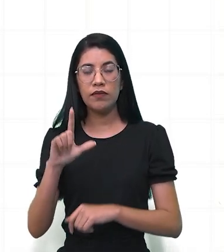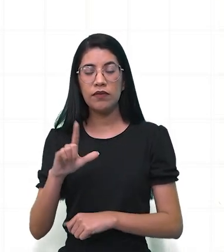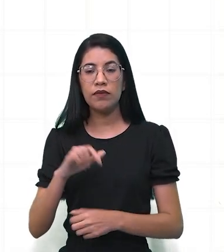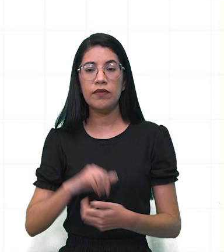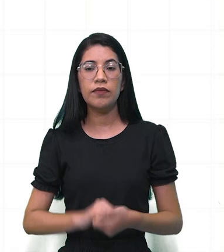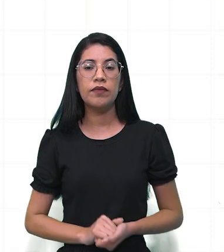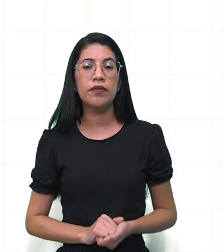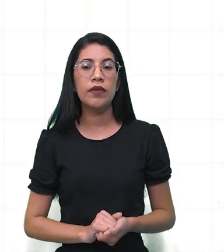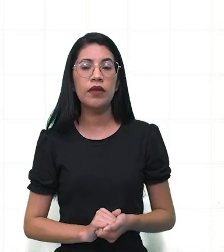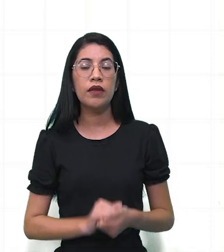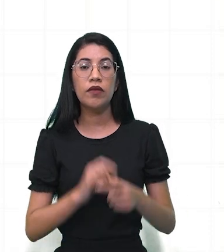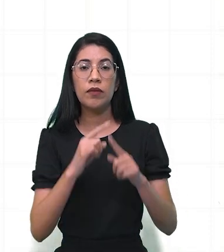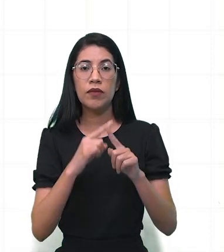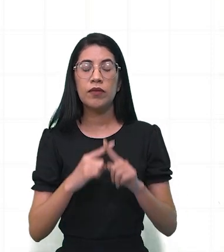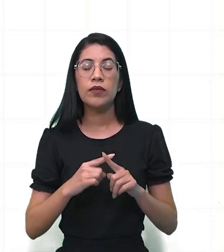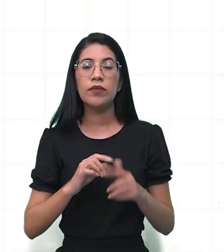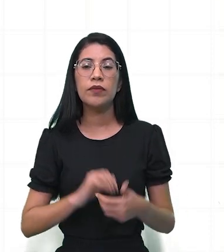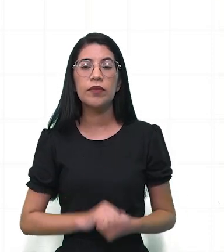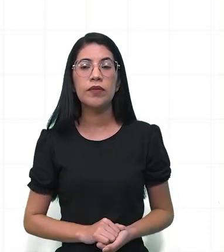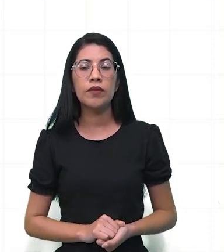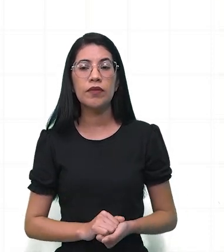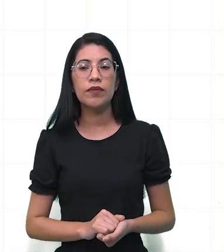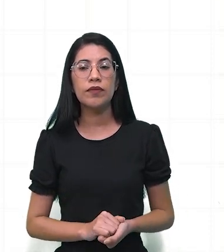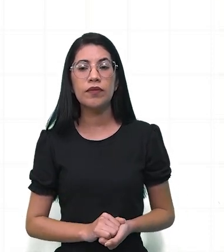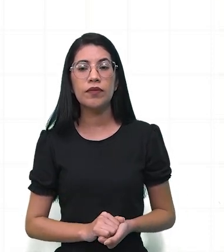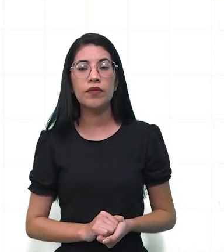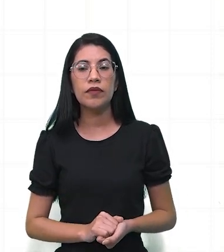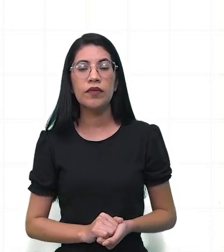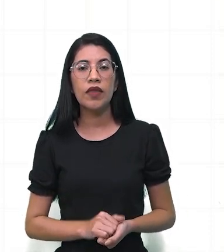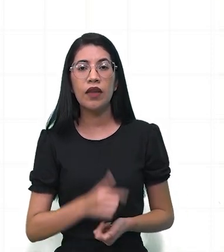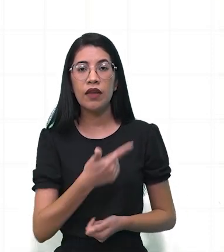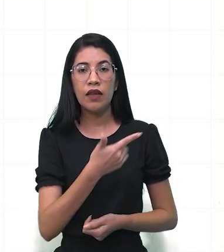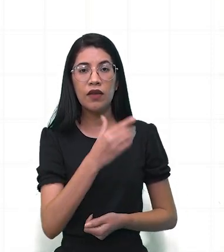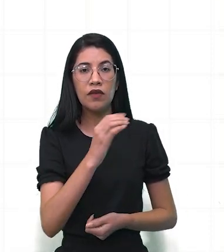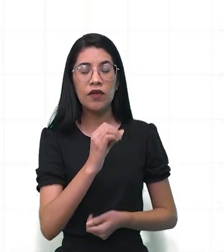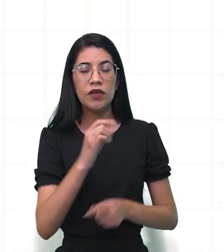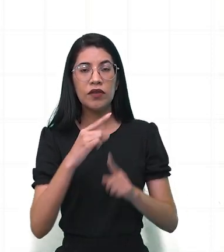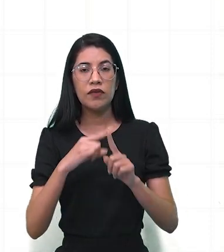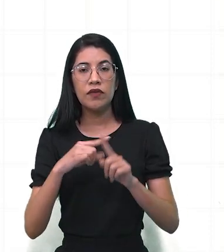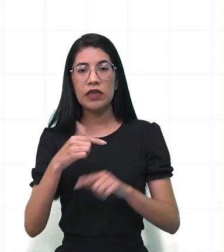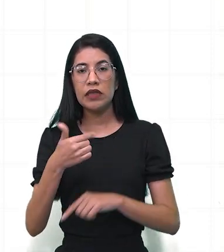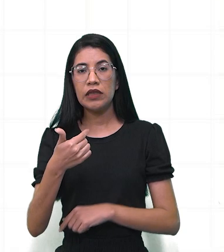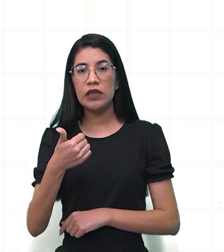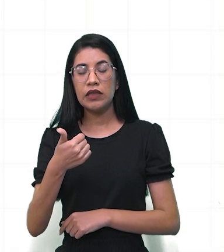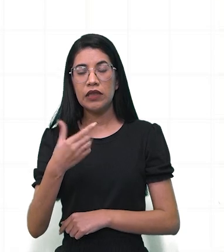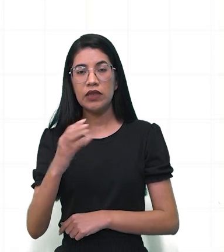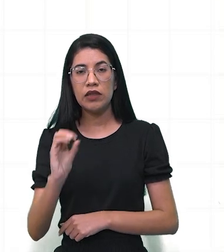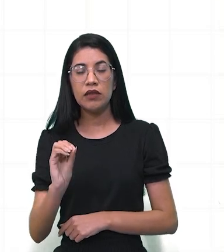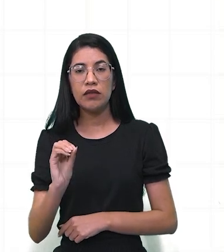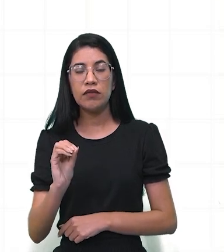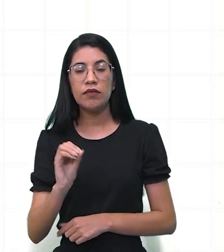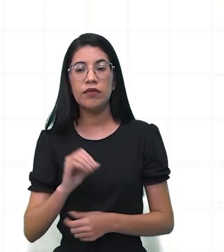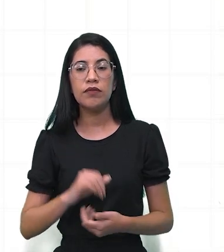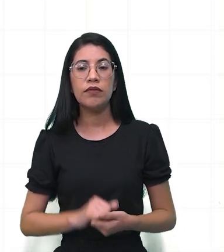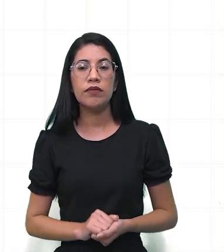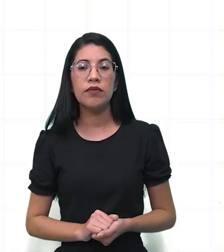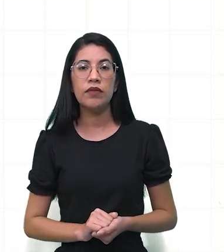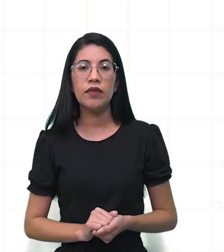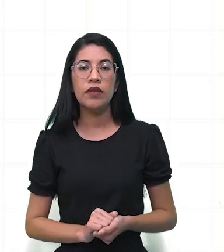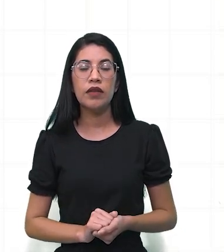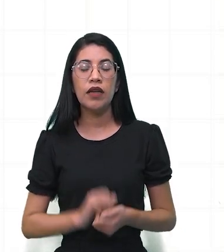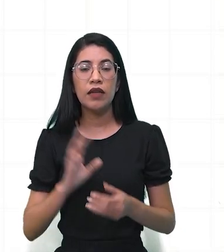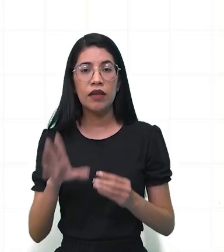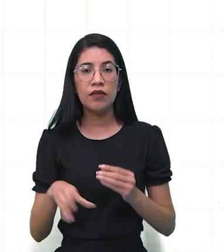20 vezes 10, nem precisa a gente fazer nenhuma conta, né? É só acrescentar aqui, ó, mais